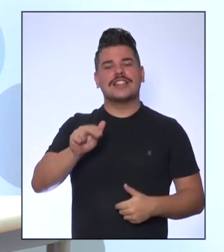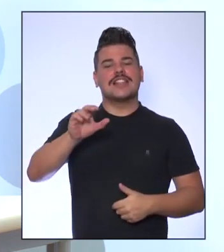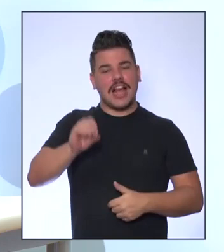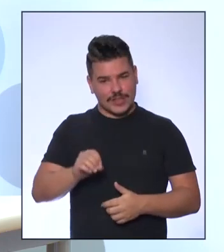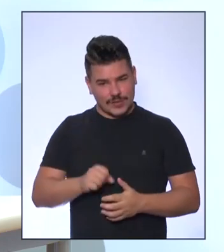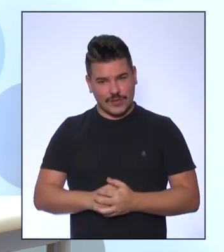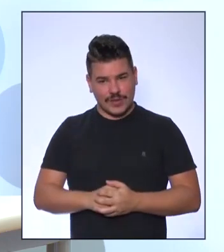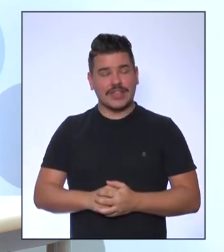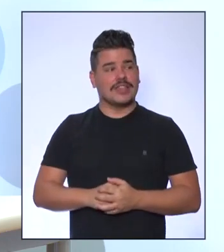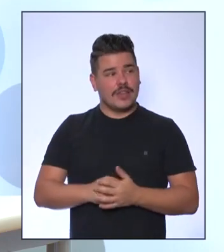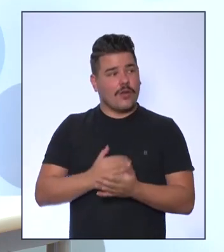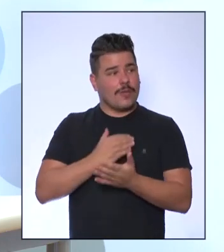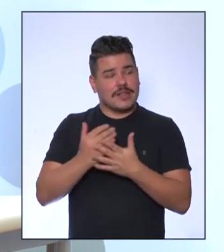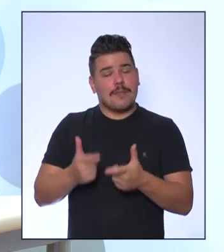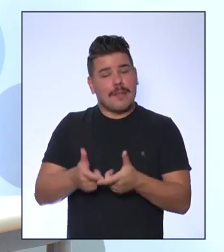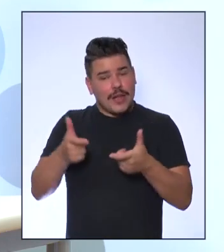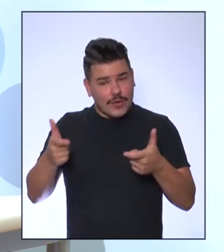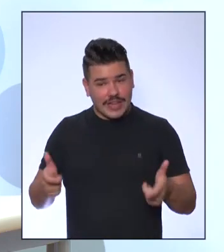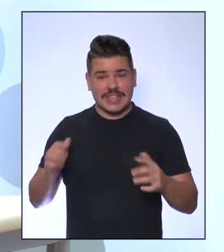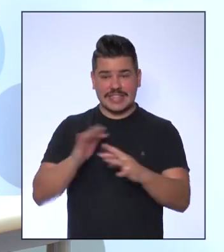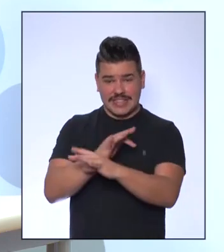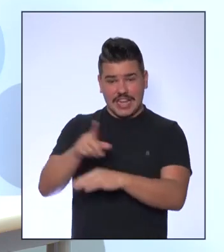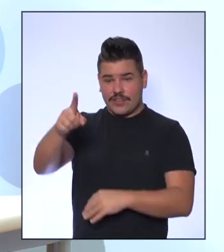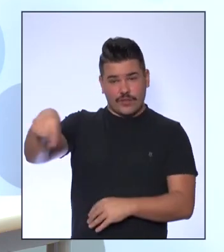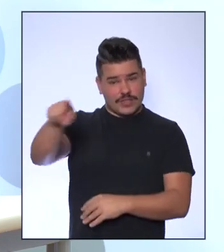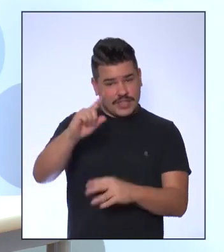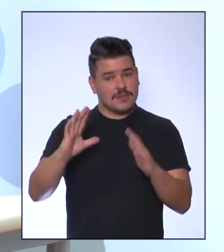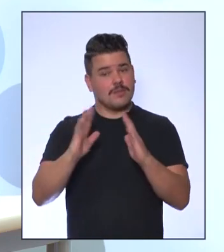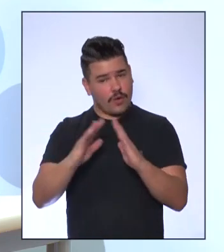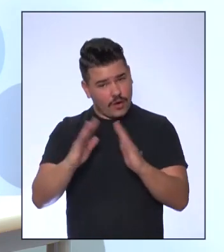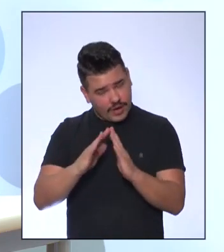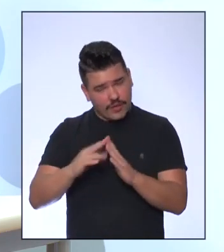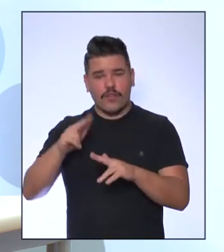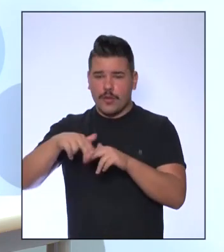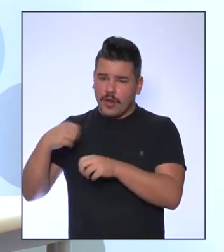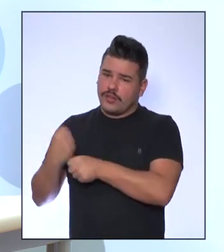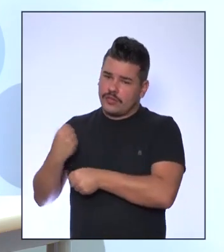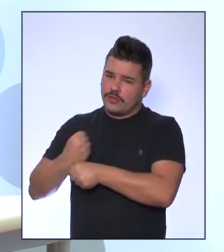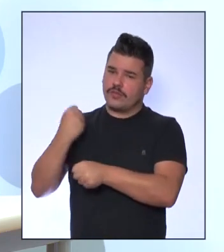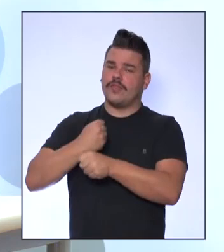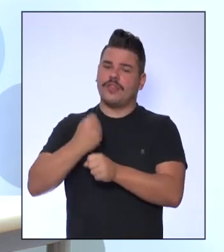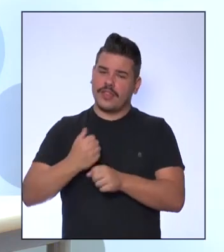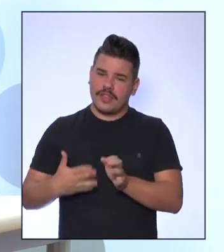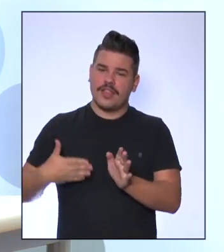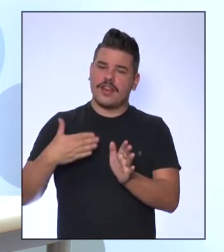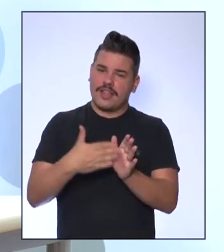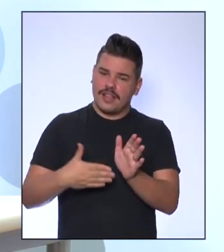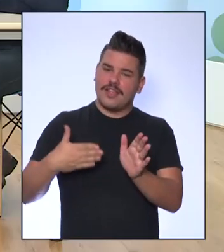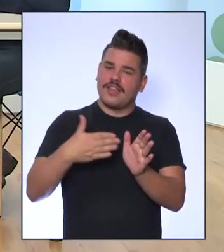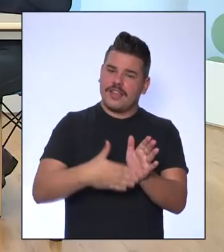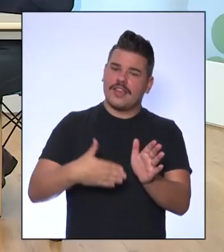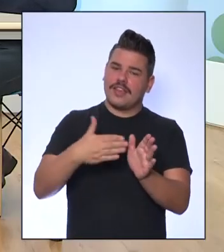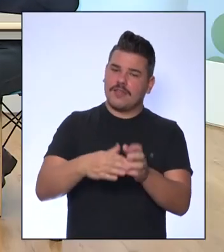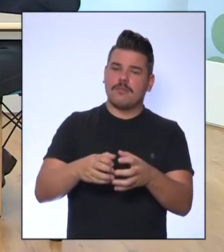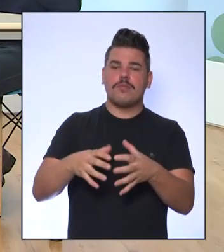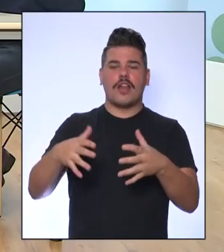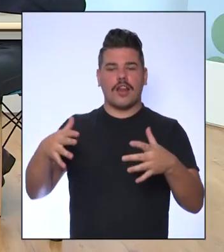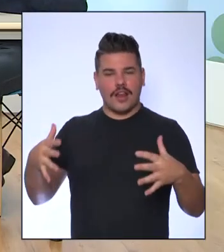cidade também surge assim. Muitas cidades onde vocês moram surgiram a partir da linha do trem. Quer falar alguma coisa, Carlos?